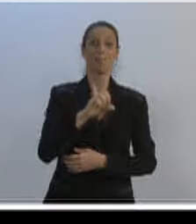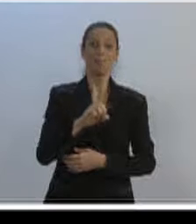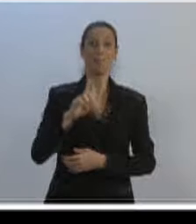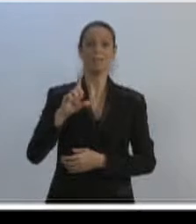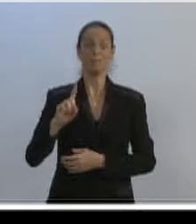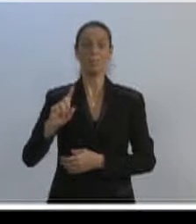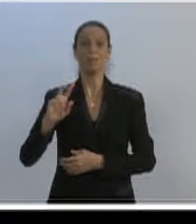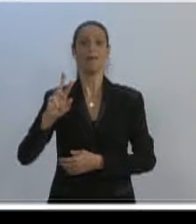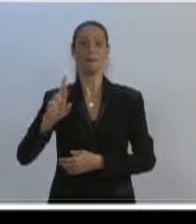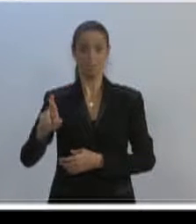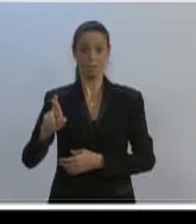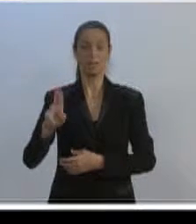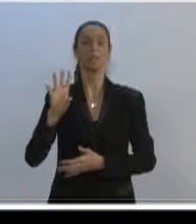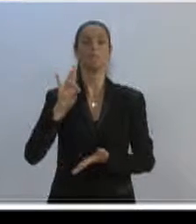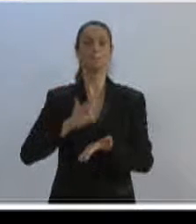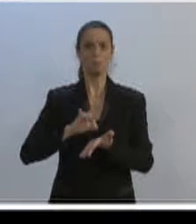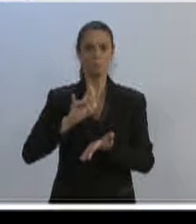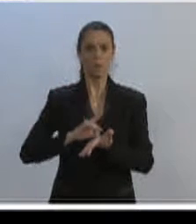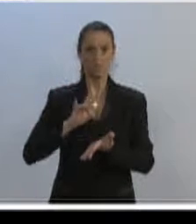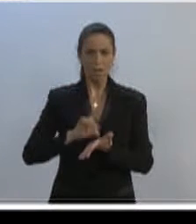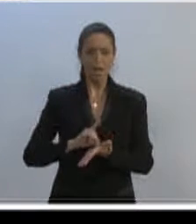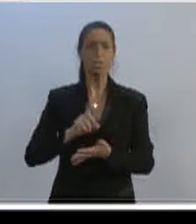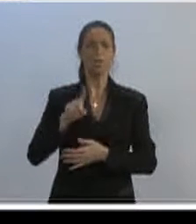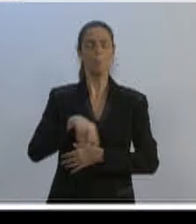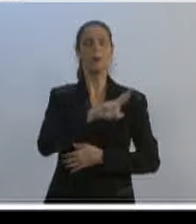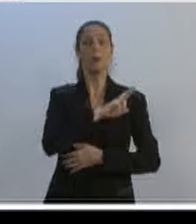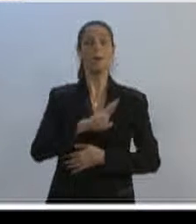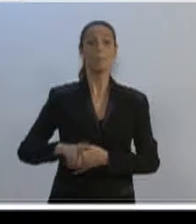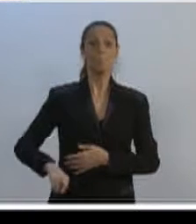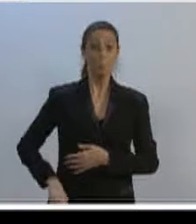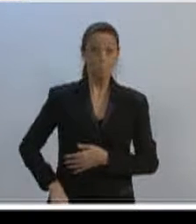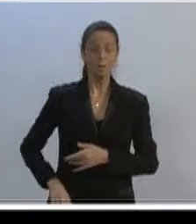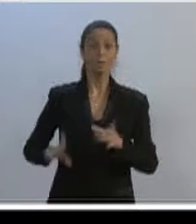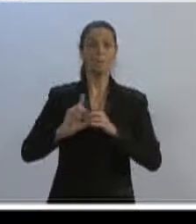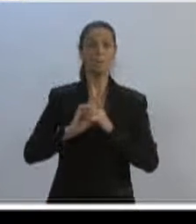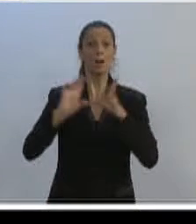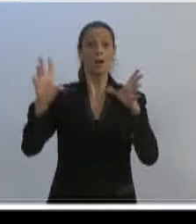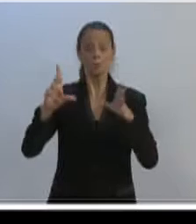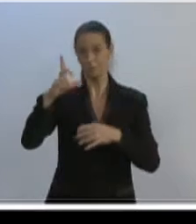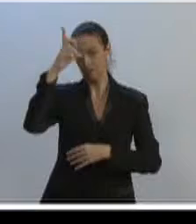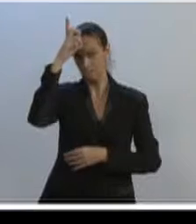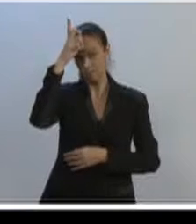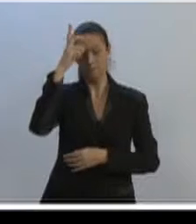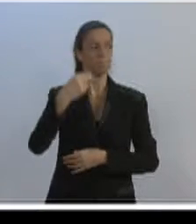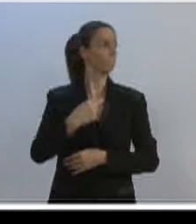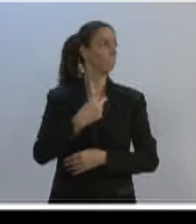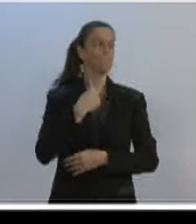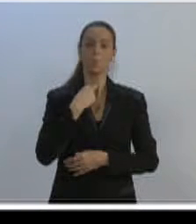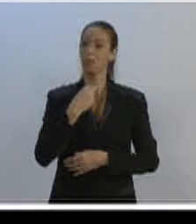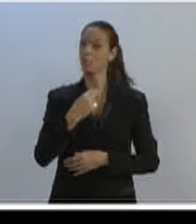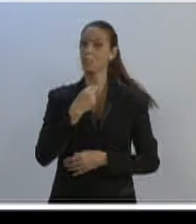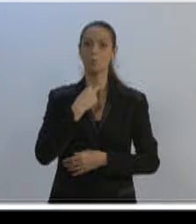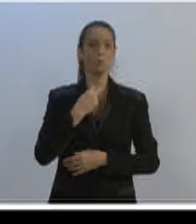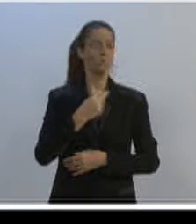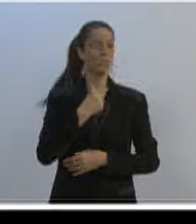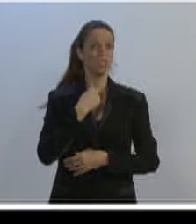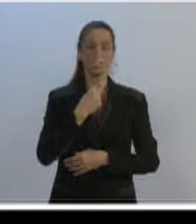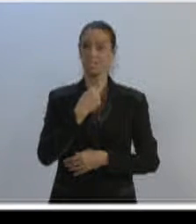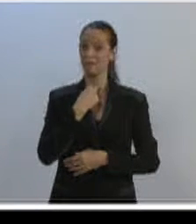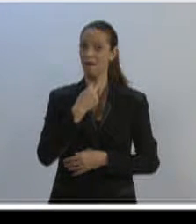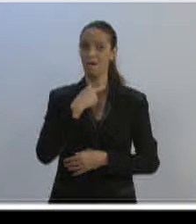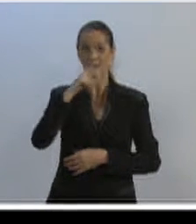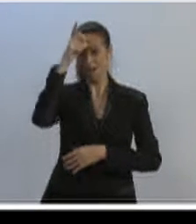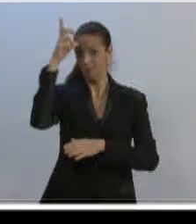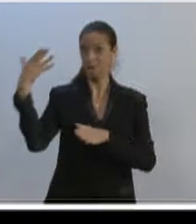Deutsche Demokratische Republik, República Democrática da Alemanha, que impedia alemães daquela região